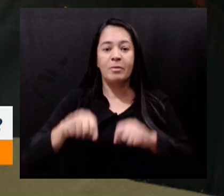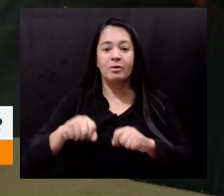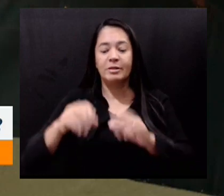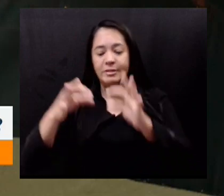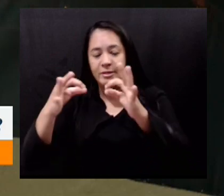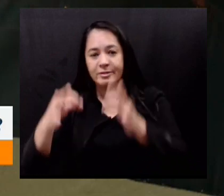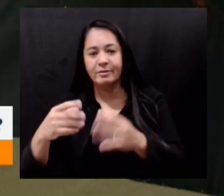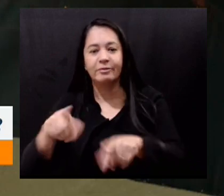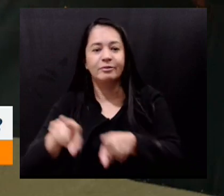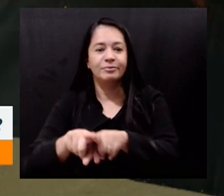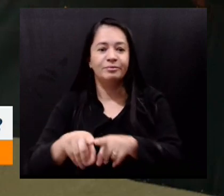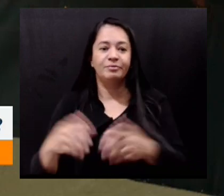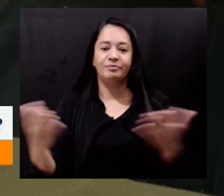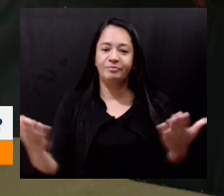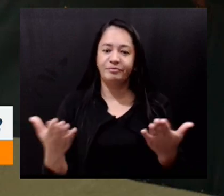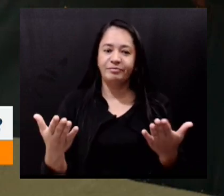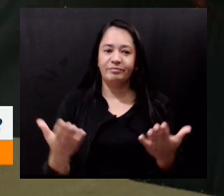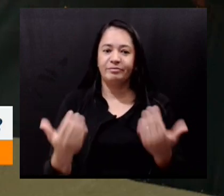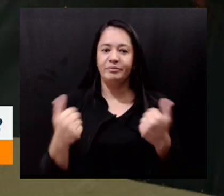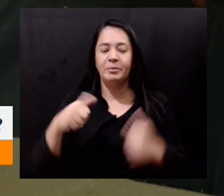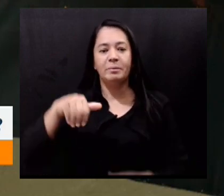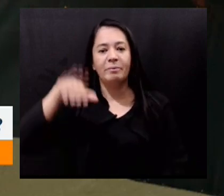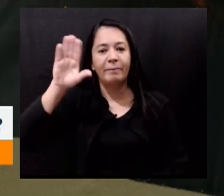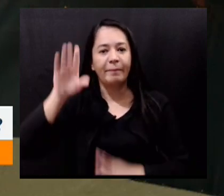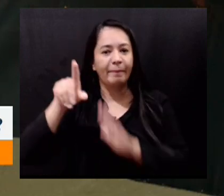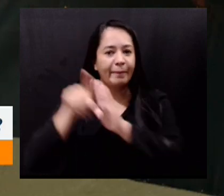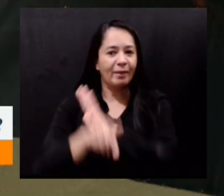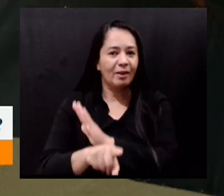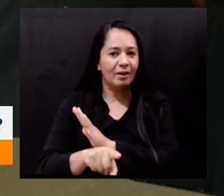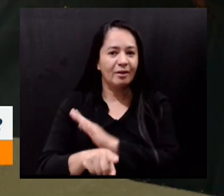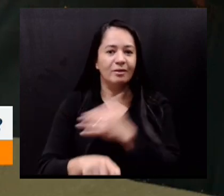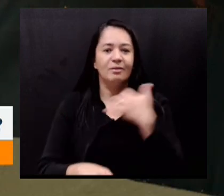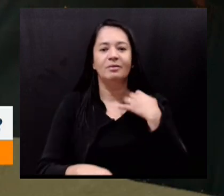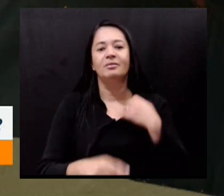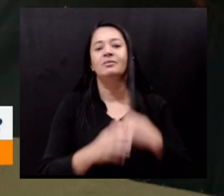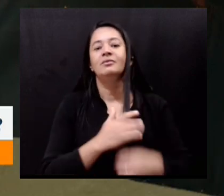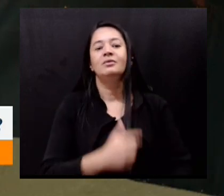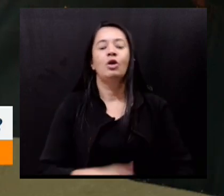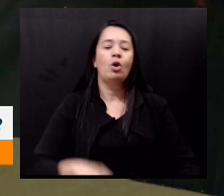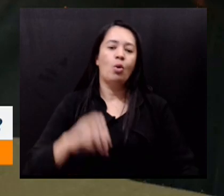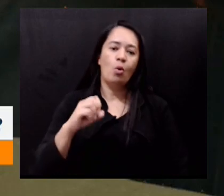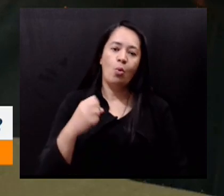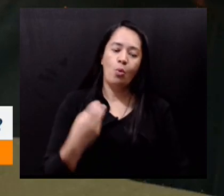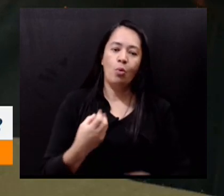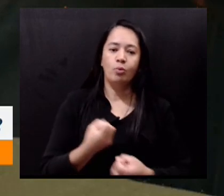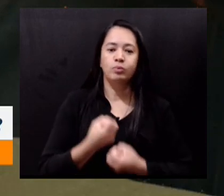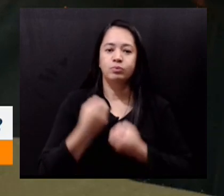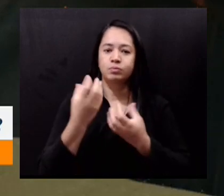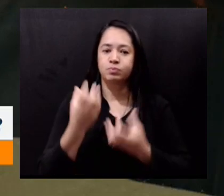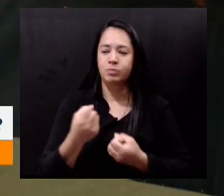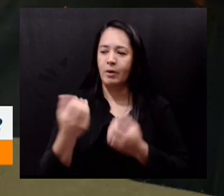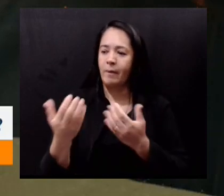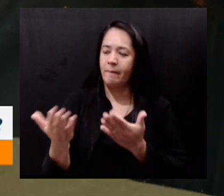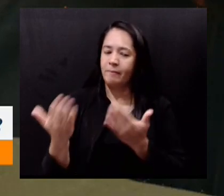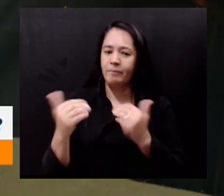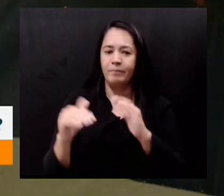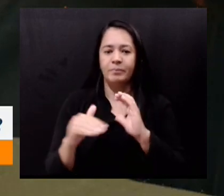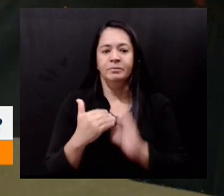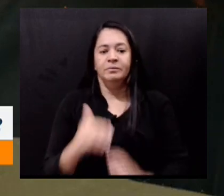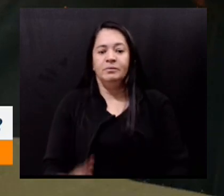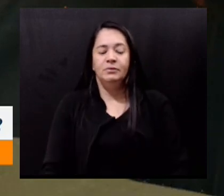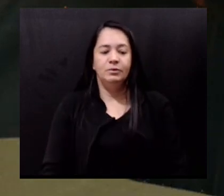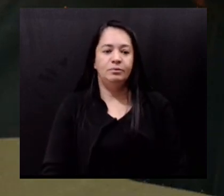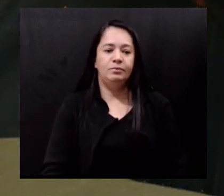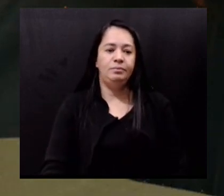8h51, vamos lá, tem mais perguntas para a gente ou então depoimento? Produção, se tiver, pode mandar, por gentileza. Estamos